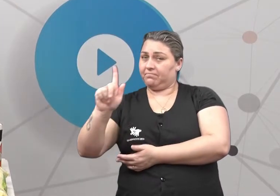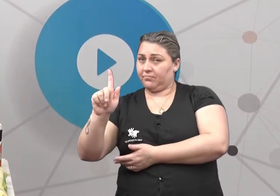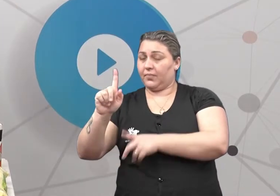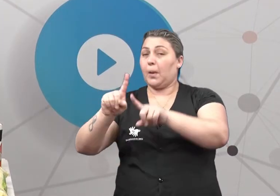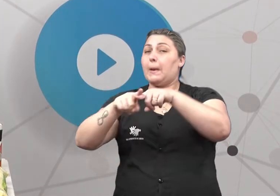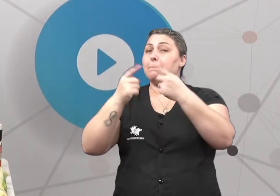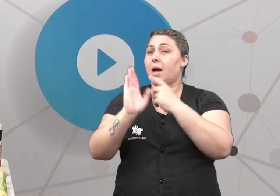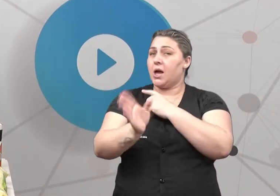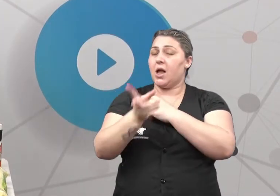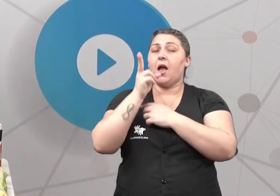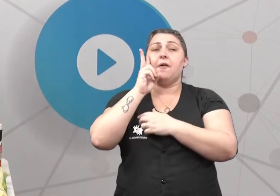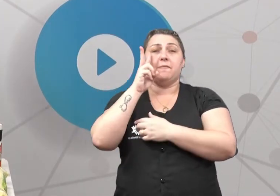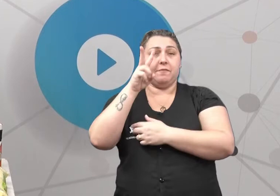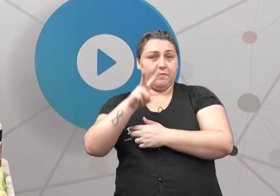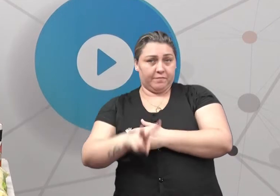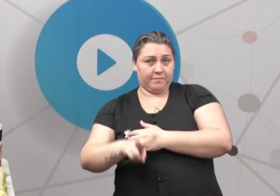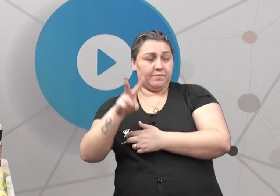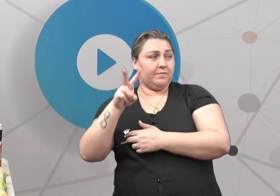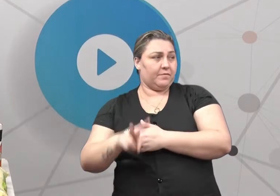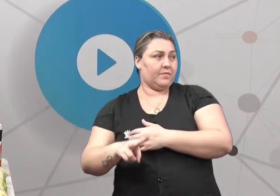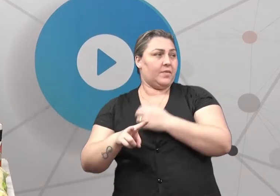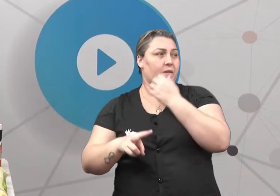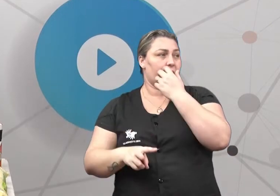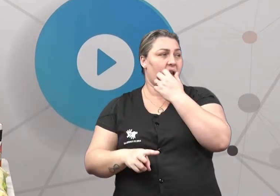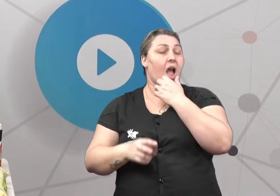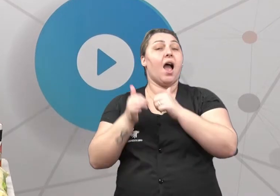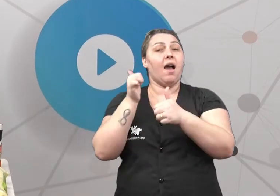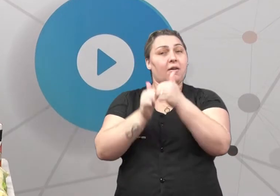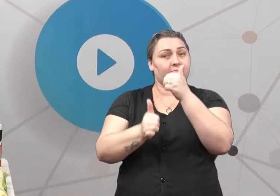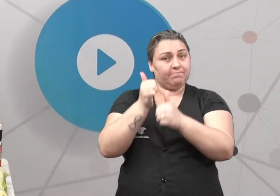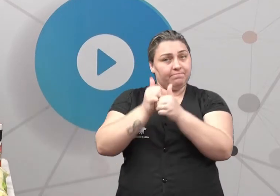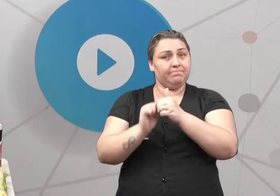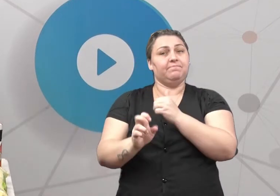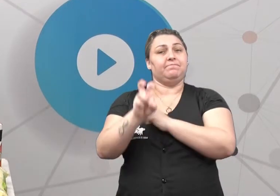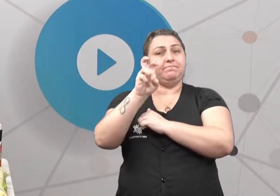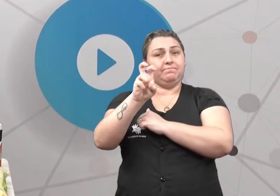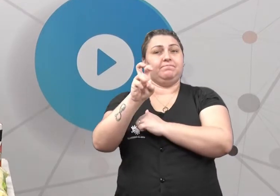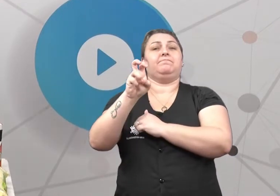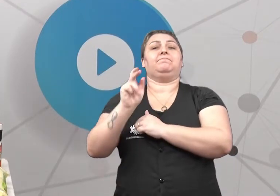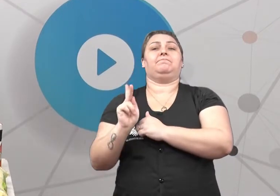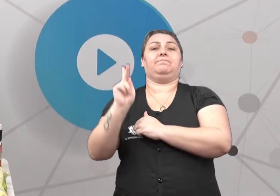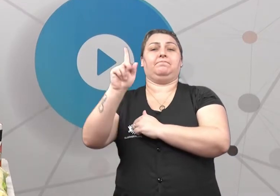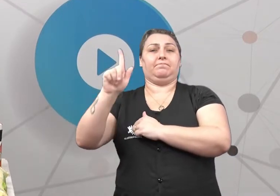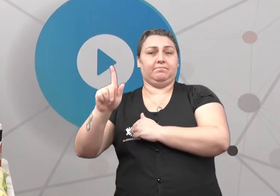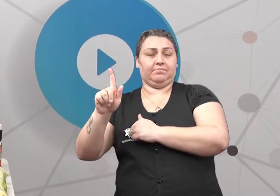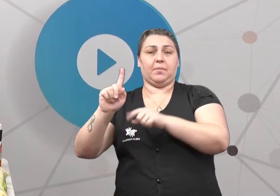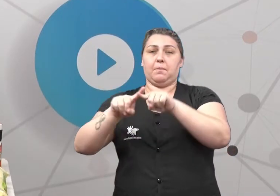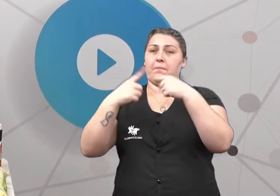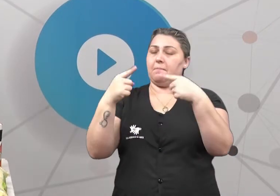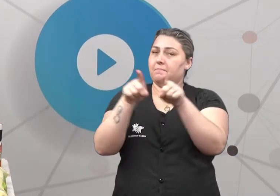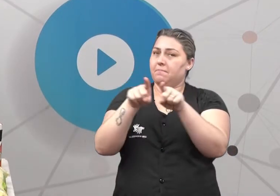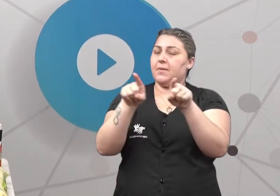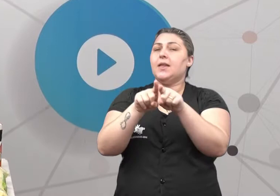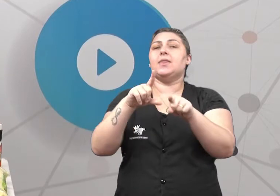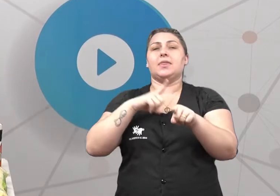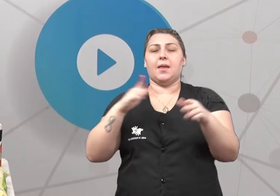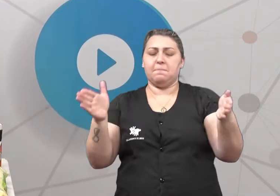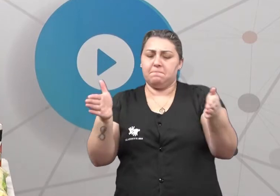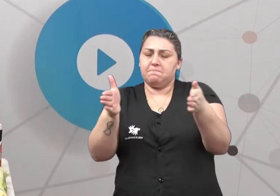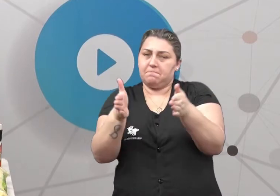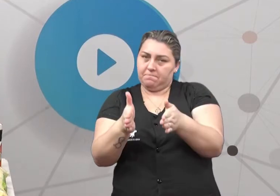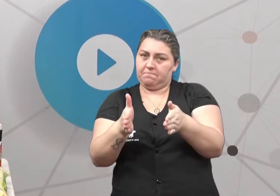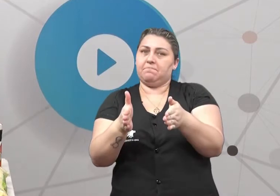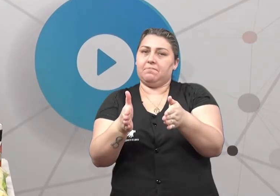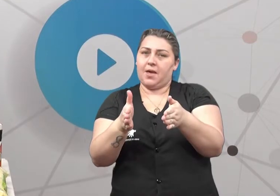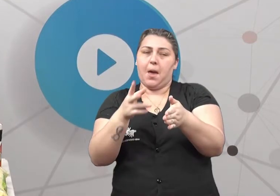eu já vi a gente comprar a embalagem de arroz de 5 quilos, né? Geralmente, mas também tem embalagens menores.